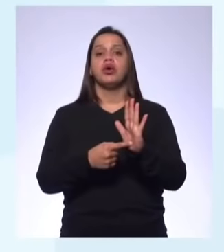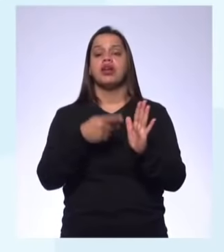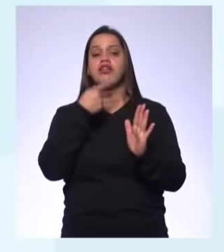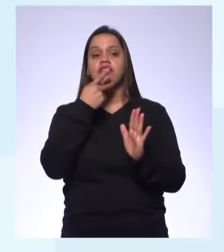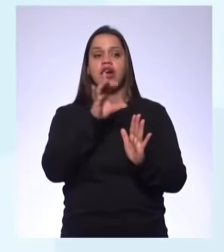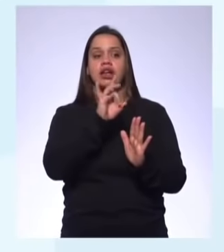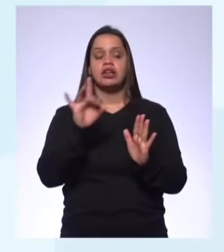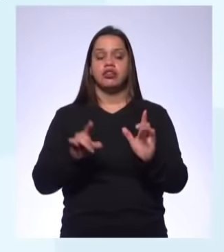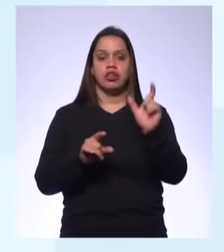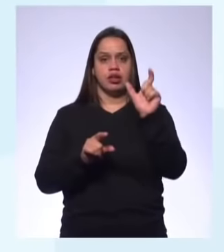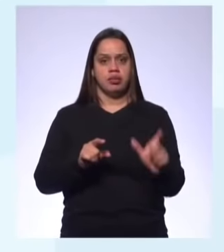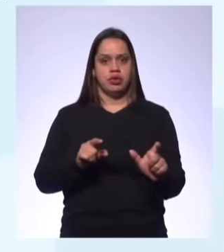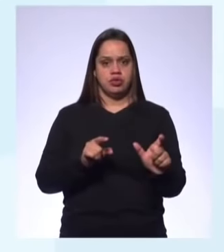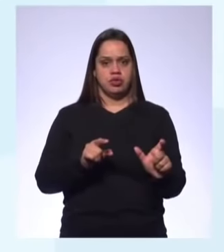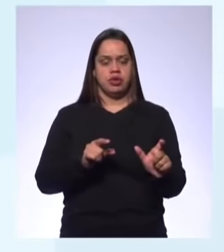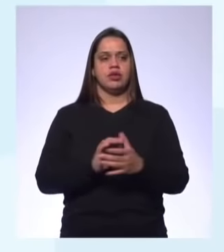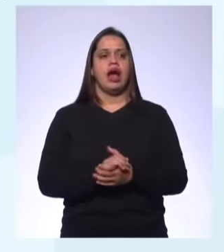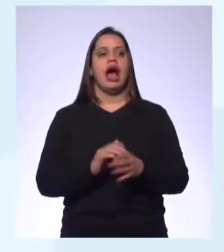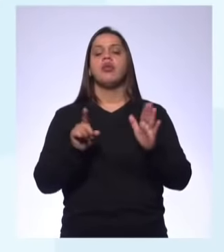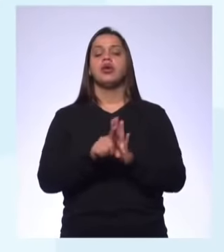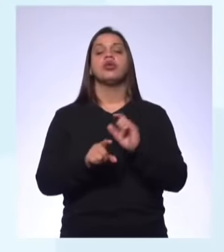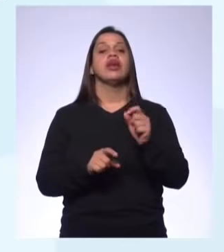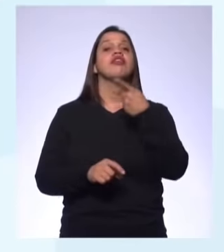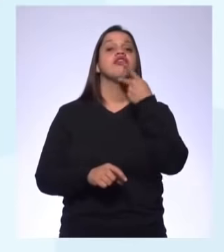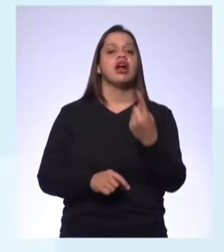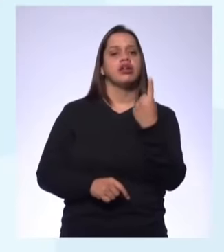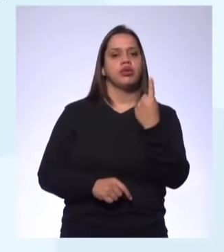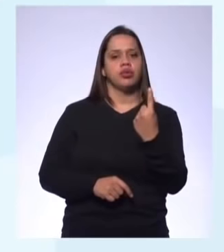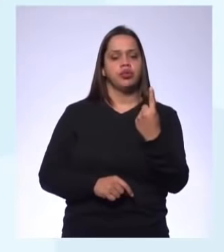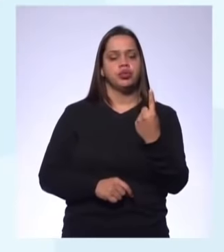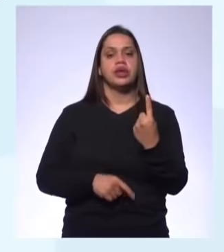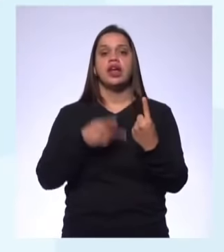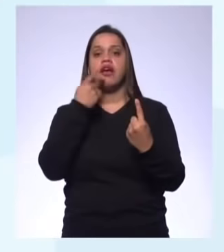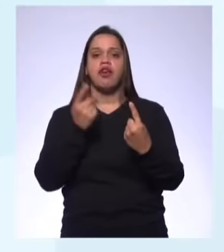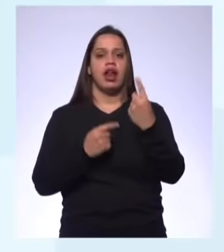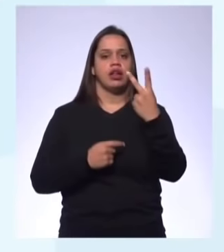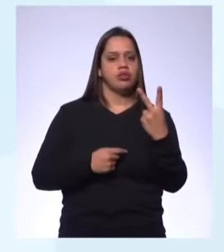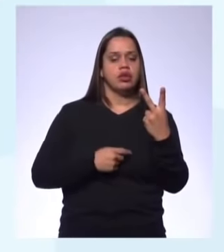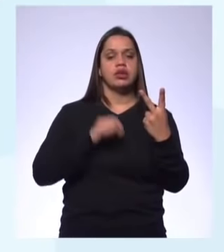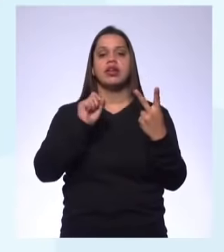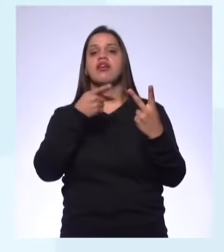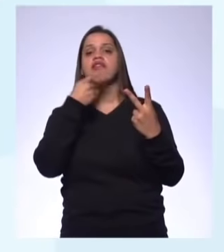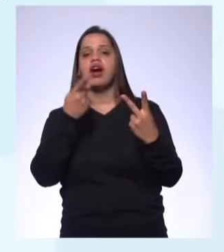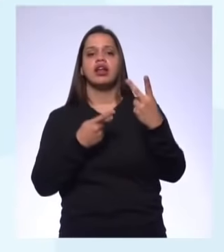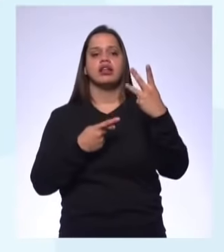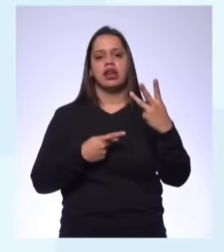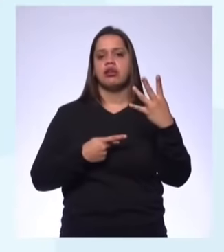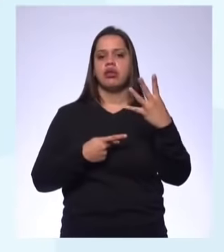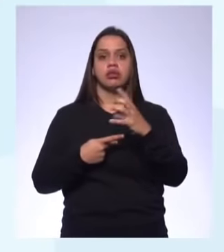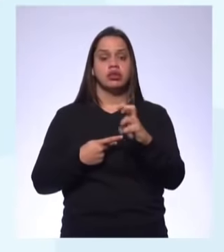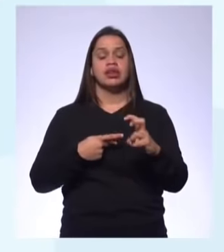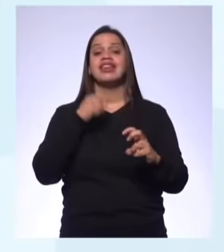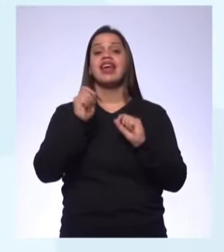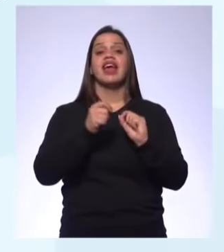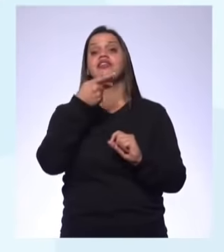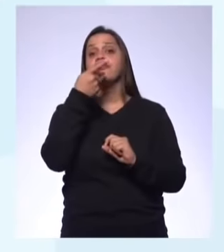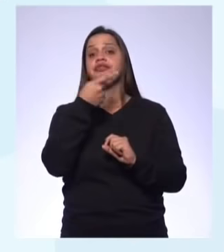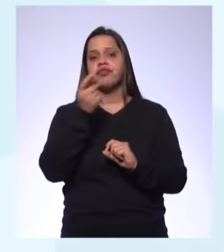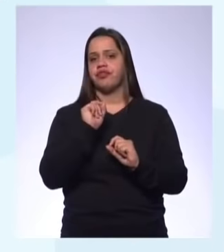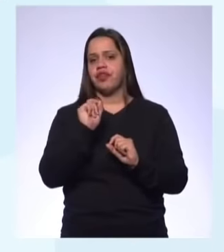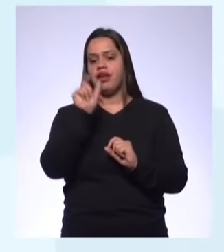eles. Quem é que está falando aí na 1, né? E na 2? E na 3? E na 4? E na 5? Quem são as pessoas que